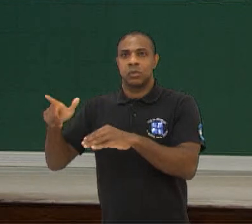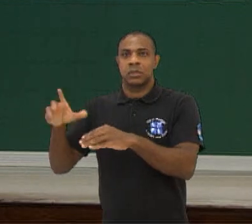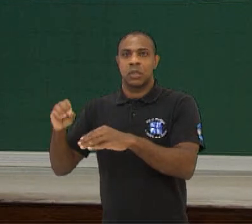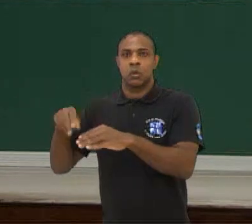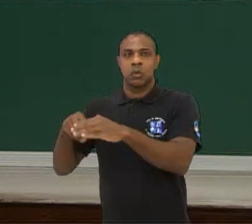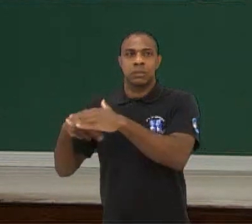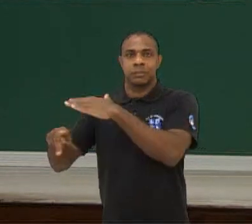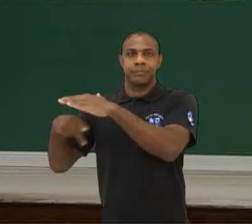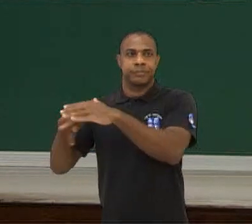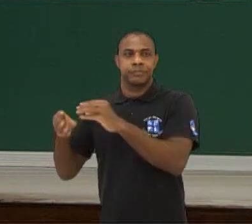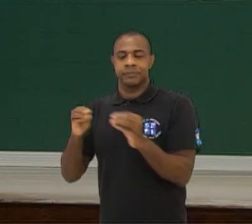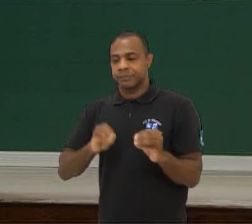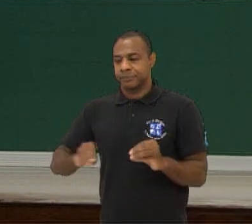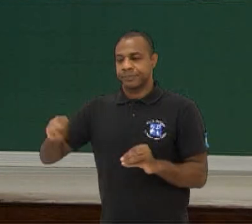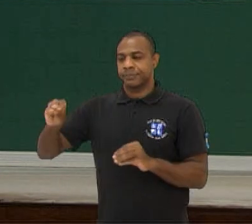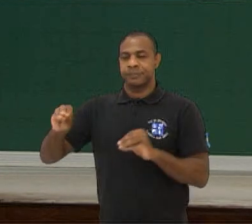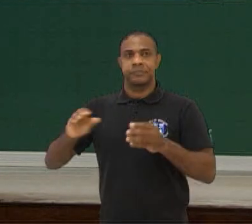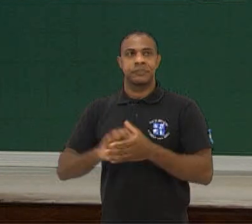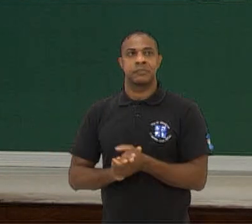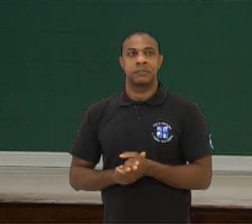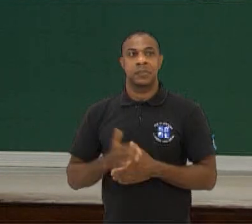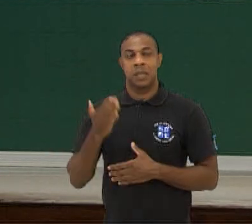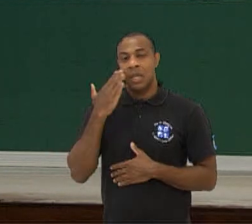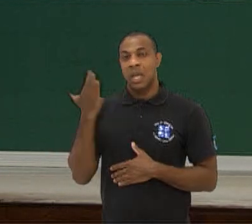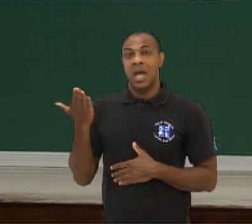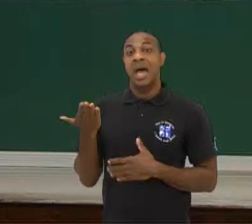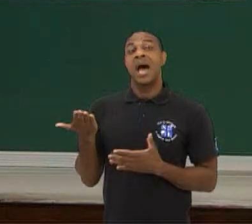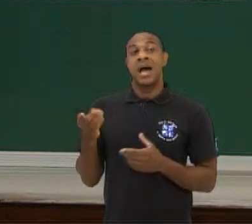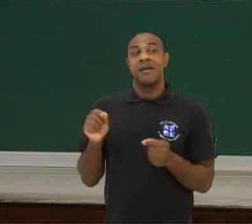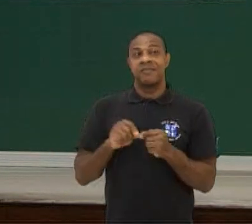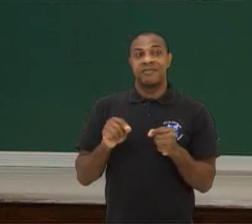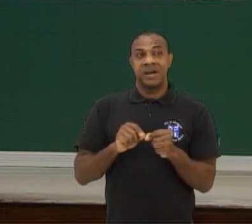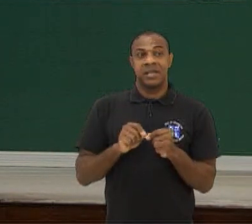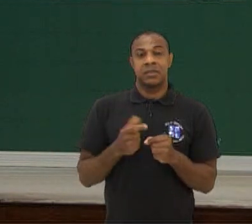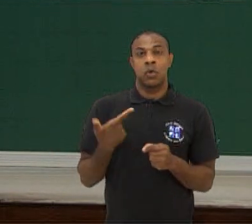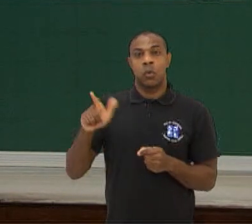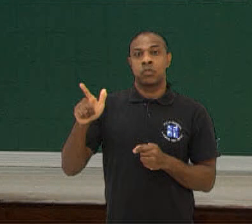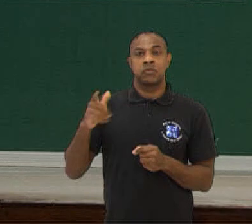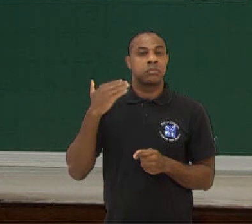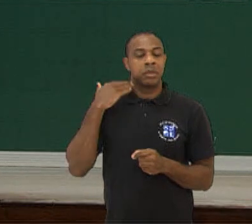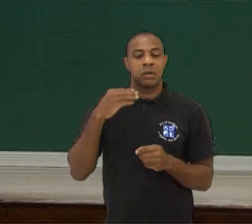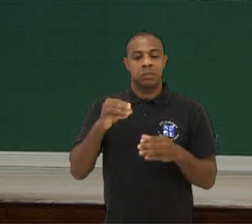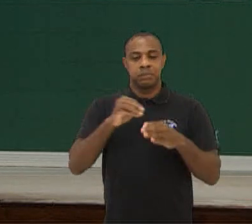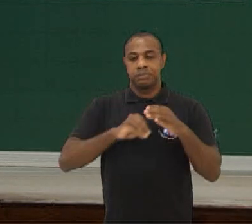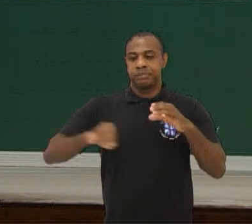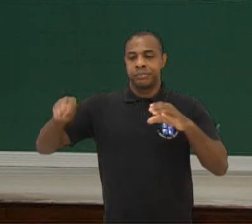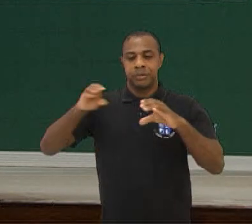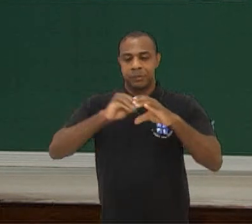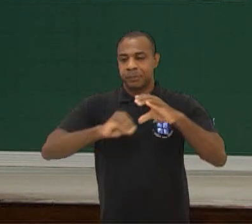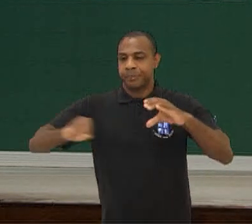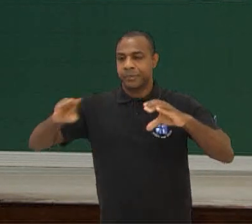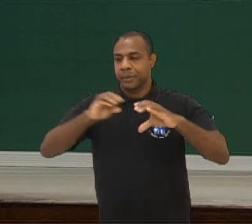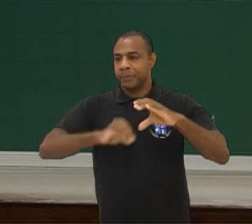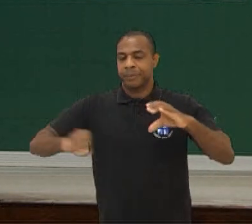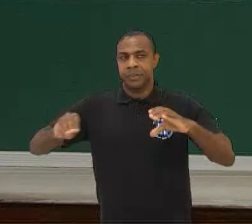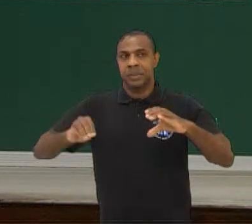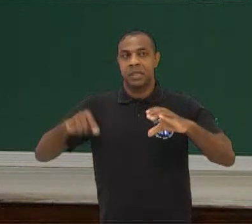expressa a quantidade de transferência T, que a André realizou para a conta de outros bancos, nesse mês é,